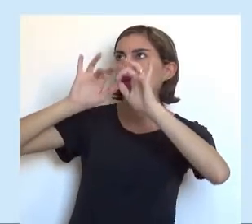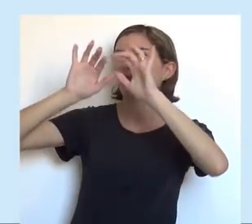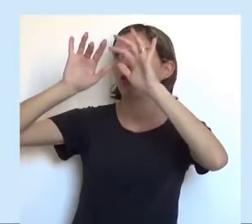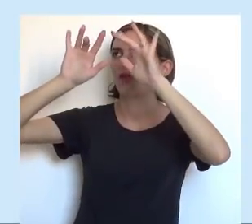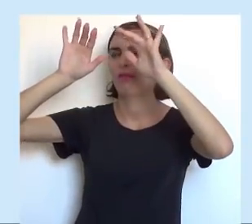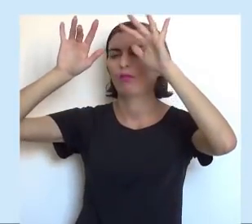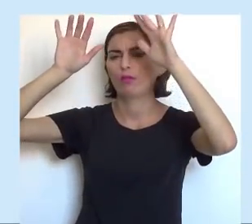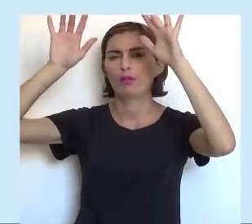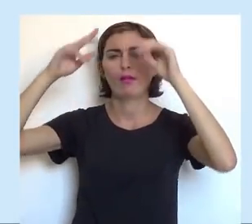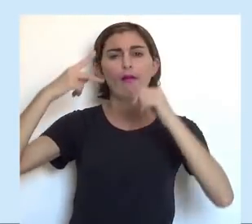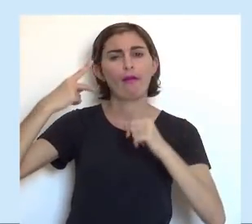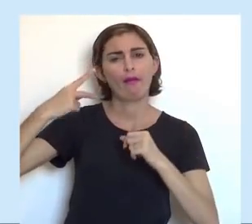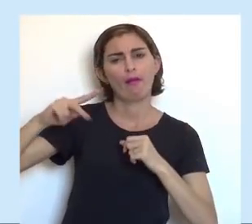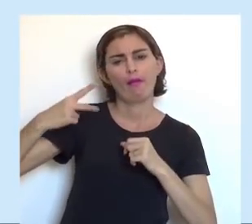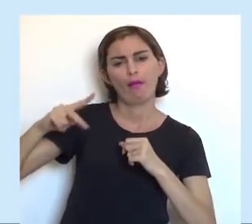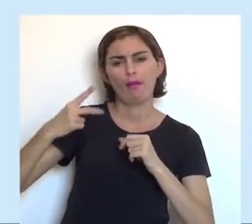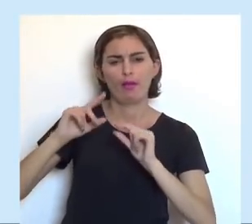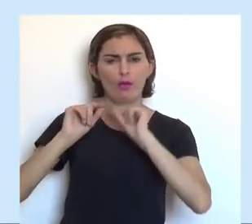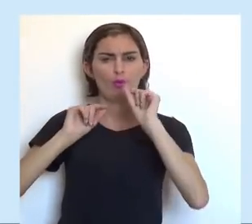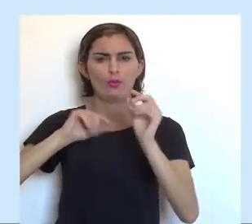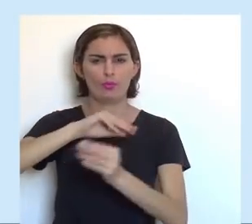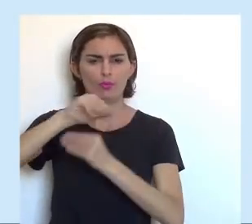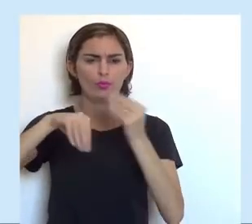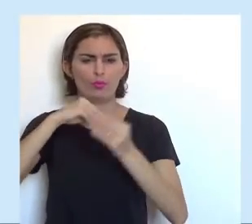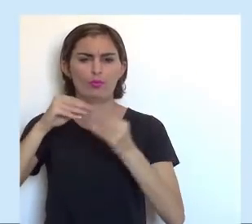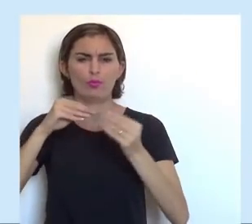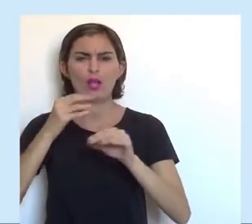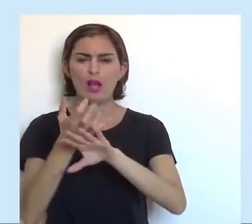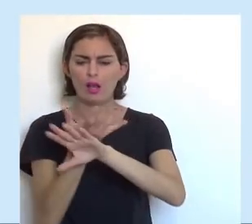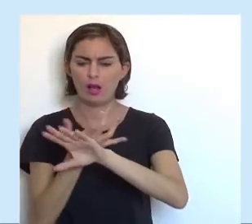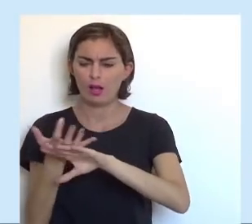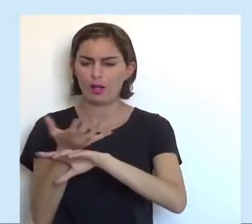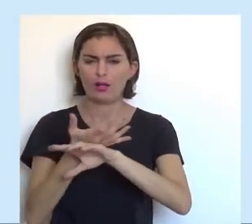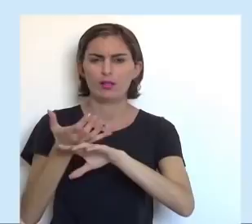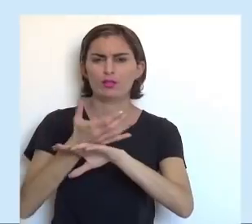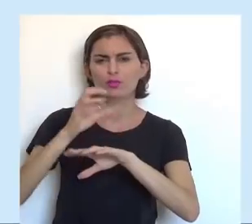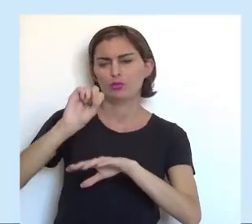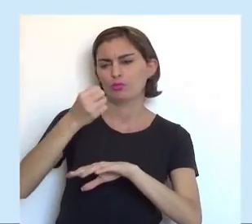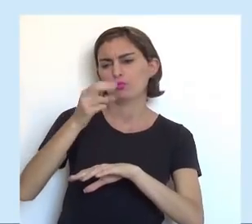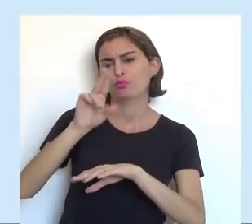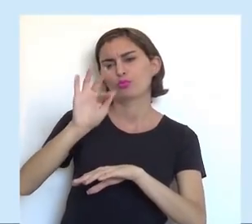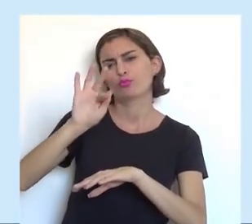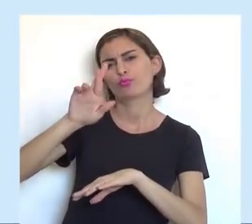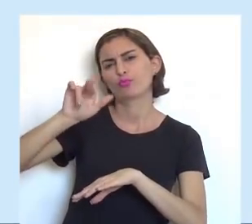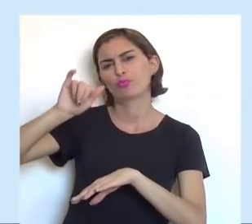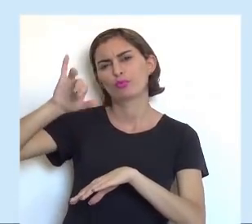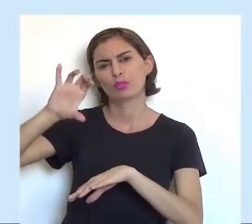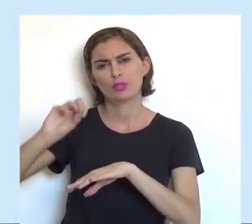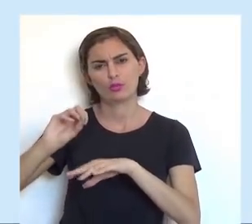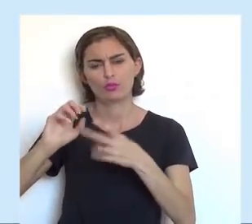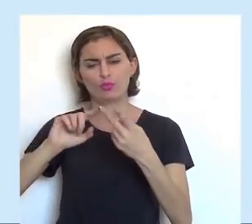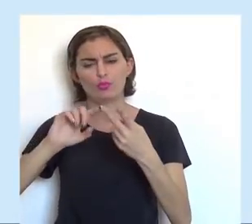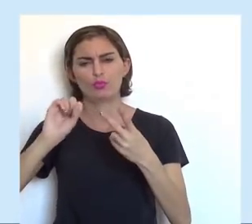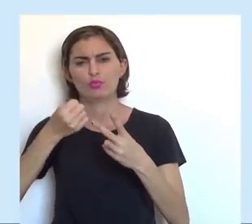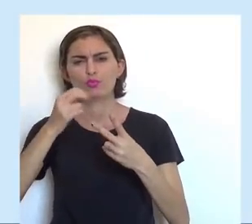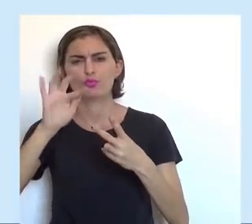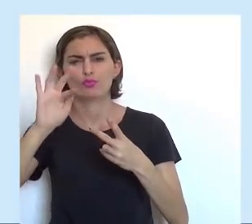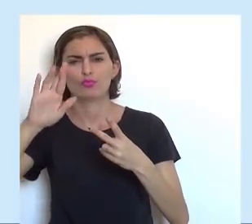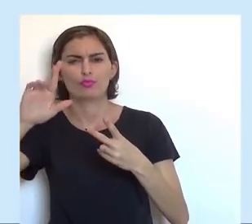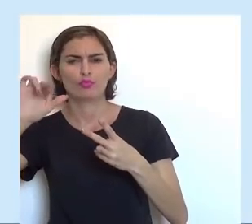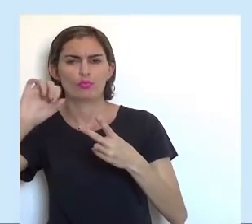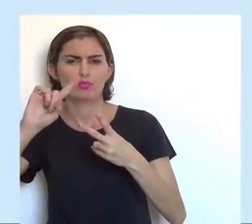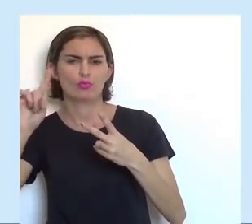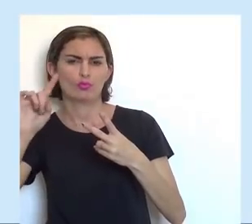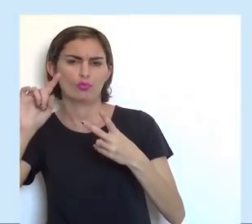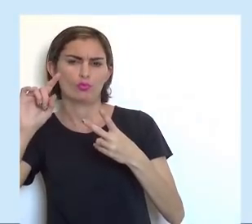ar atmosférico, eles formam o que nós chamamos de ácido sulfúrico e ácido sulfuroso. E quando ocorre a chuva, que